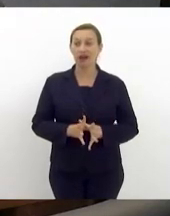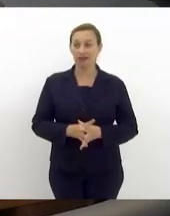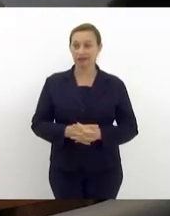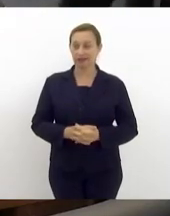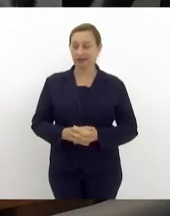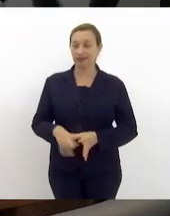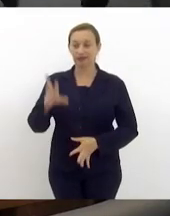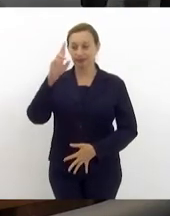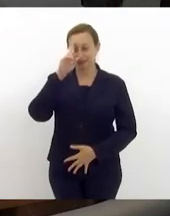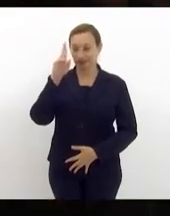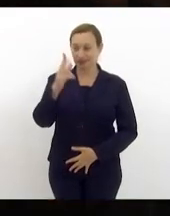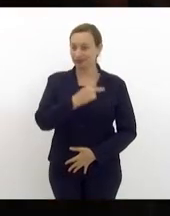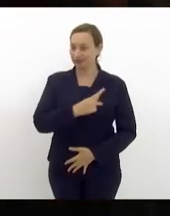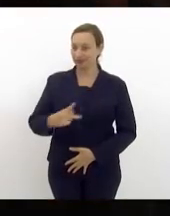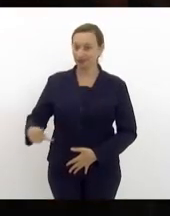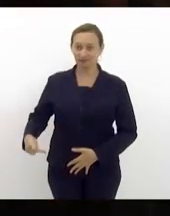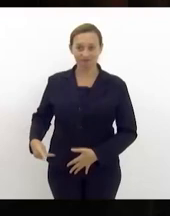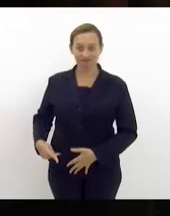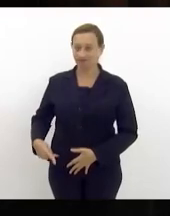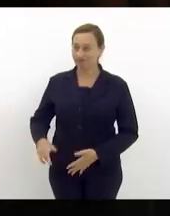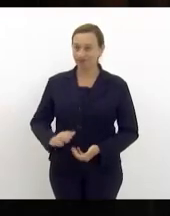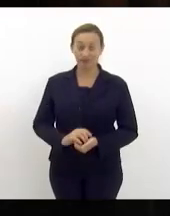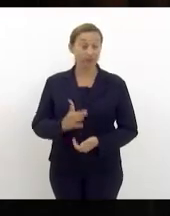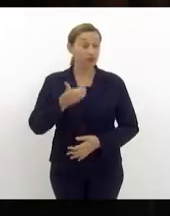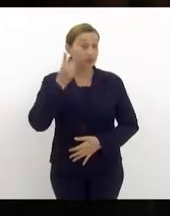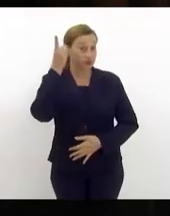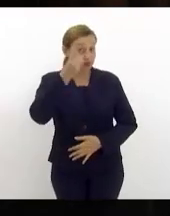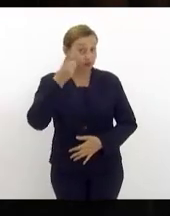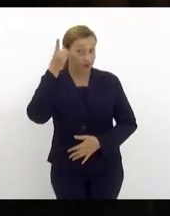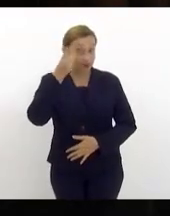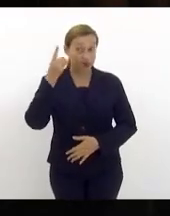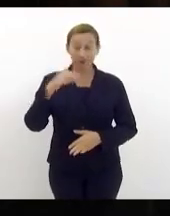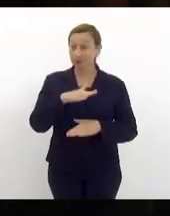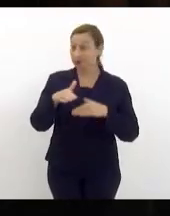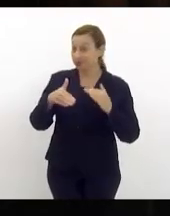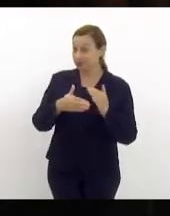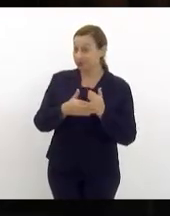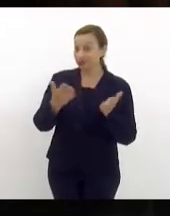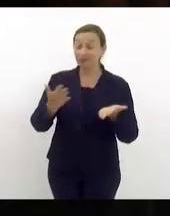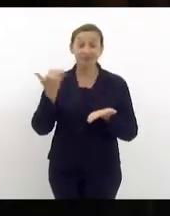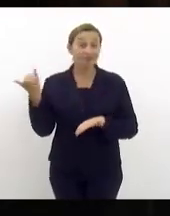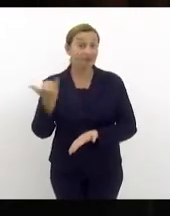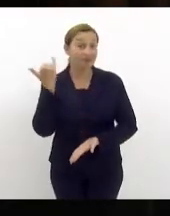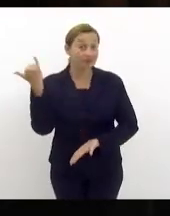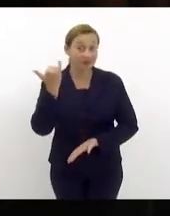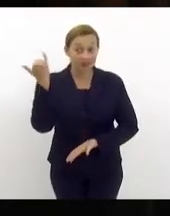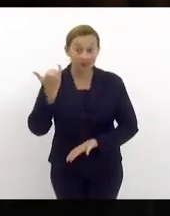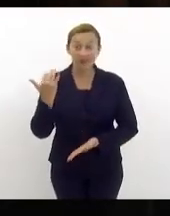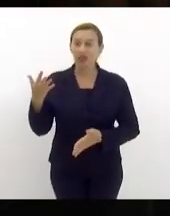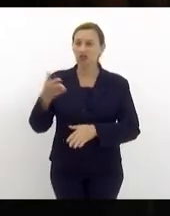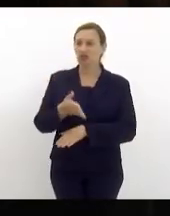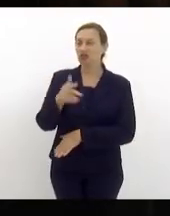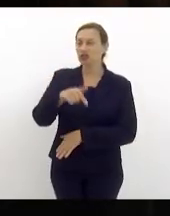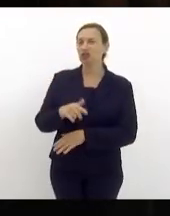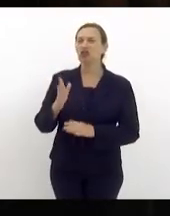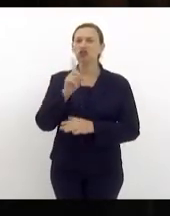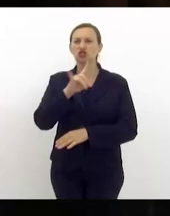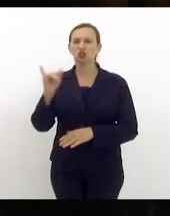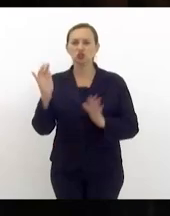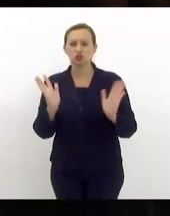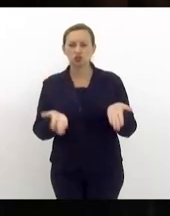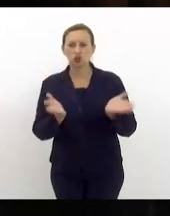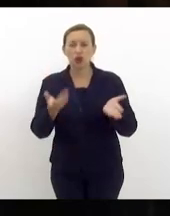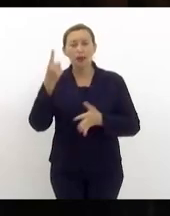Senhora presidenta, senhoras deputadas, senhores deputados, super importante a gente chegar aqui no dia de hoje